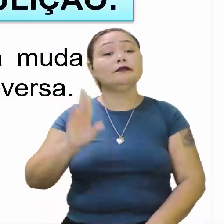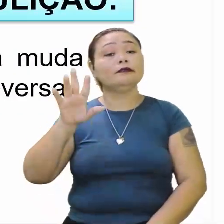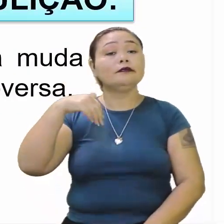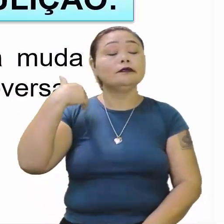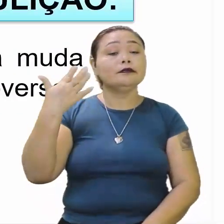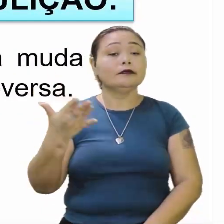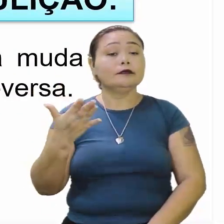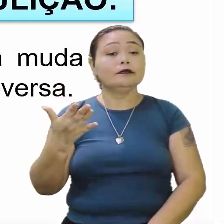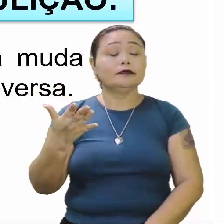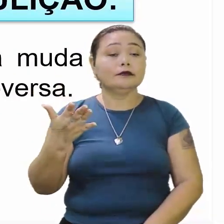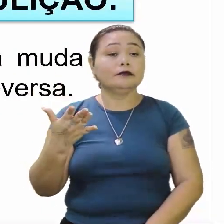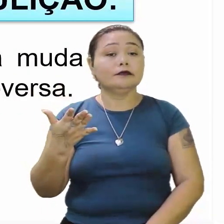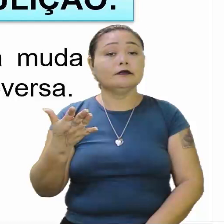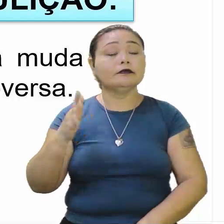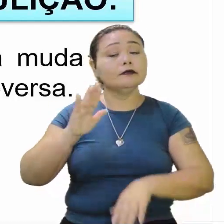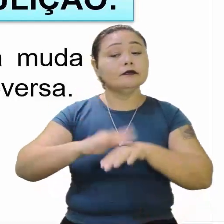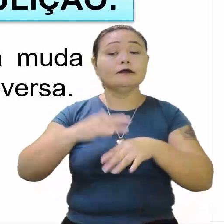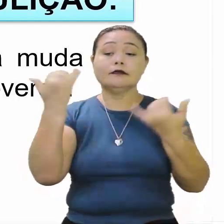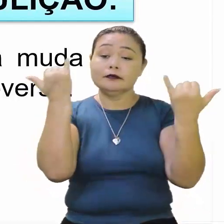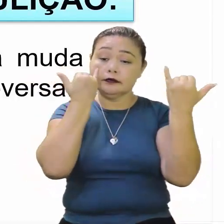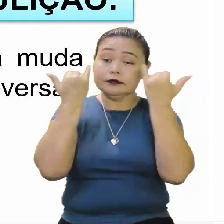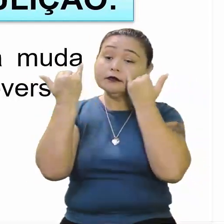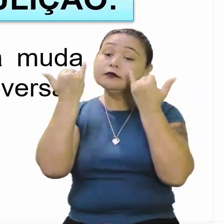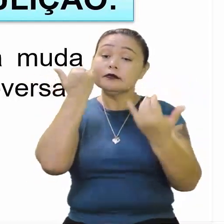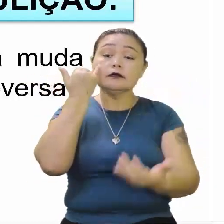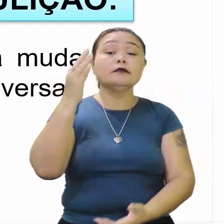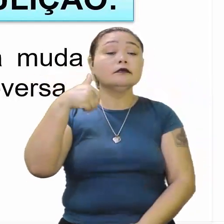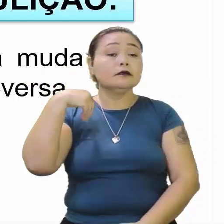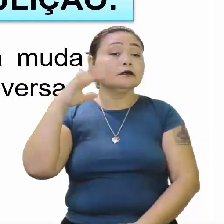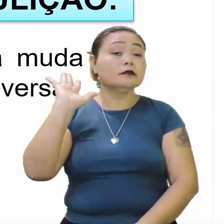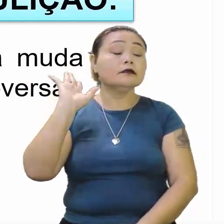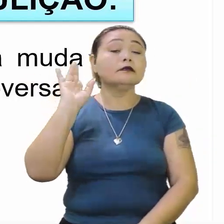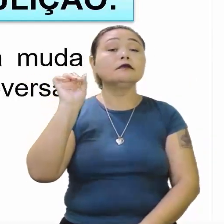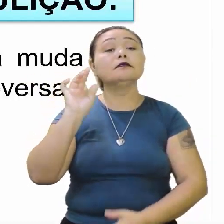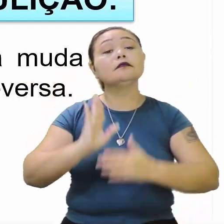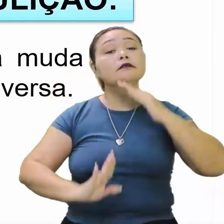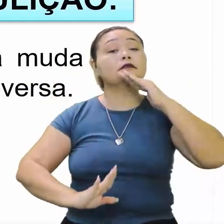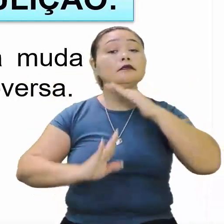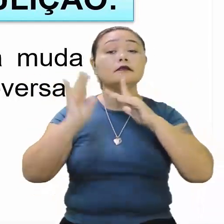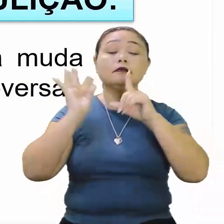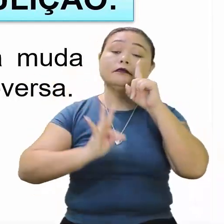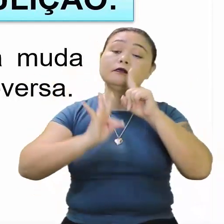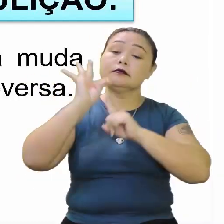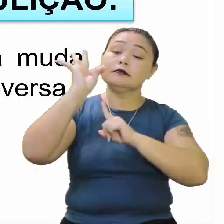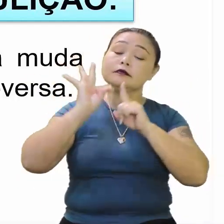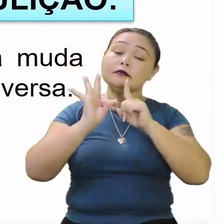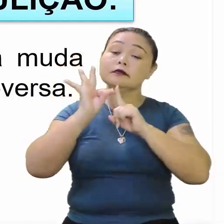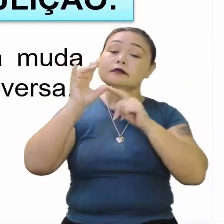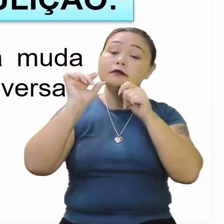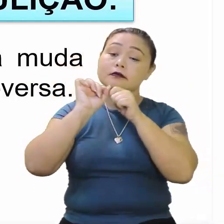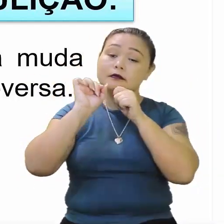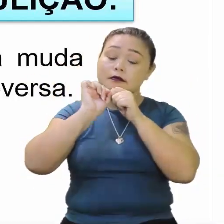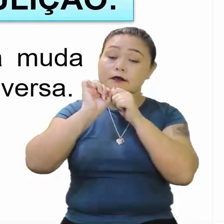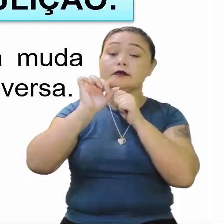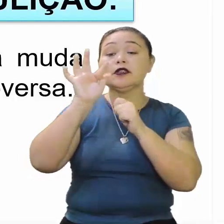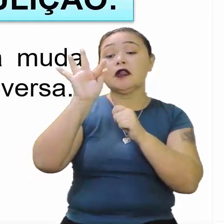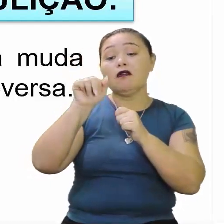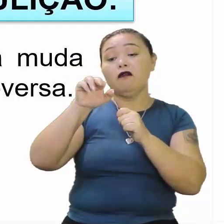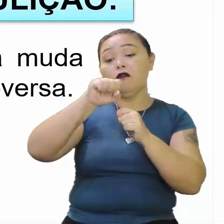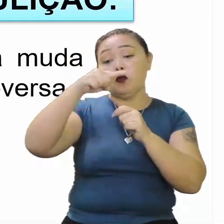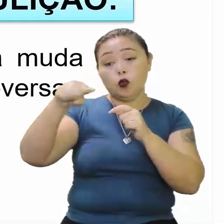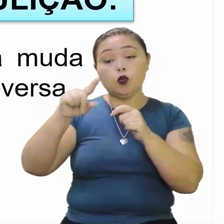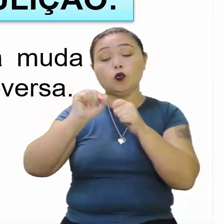nós temos mais informações. Ponto ou temperatura de fusão. Vocês já viram o que é fusão, né?